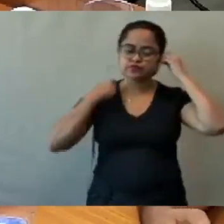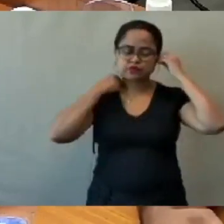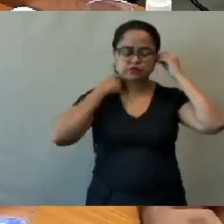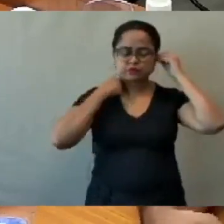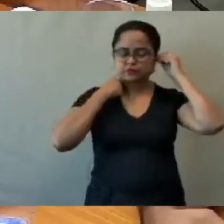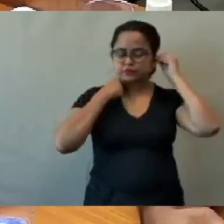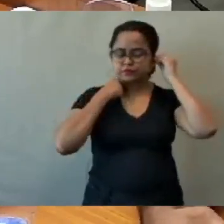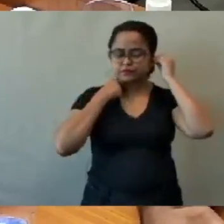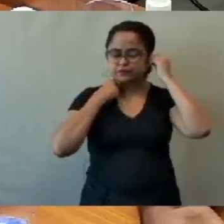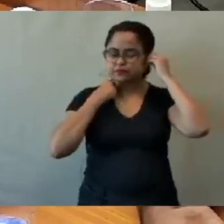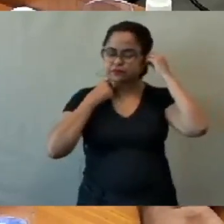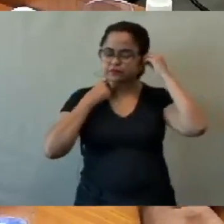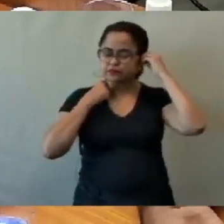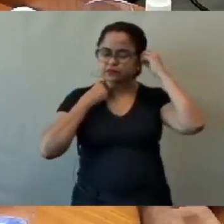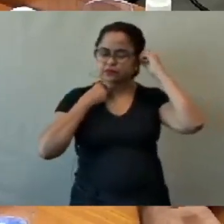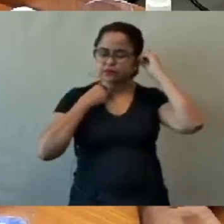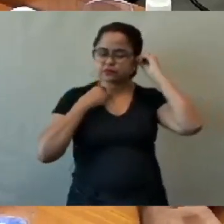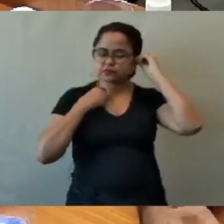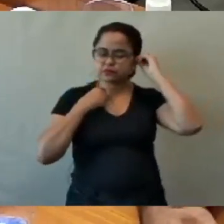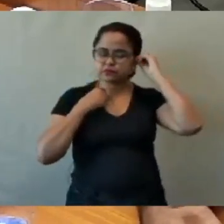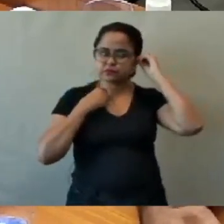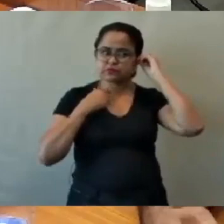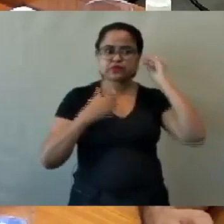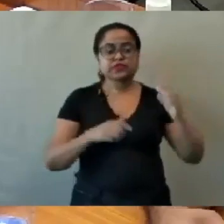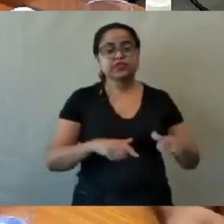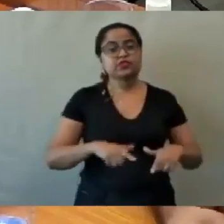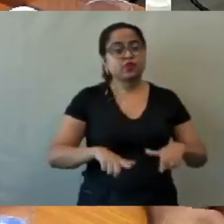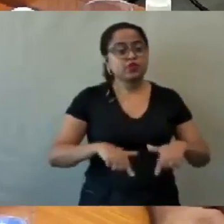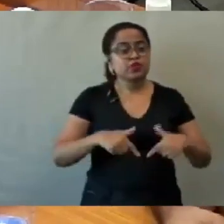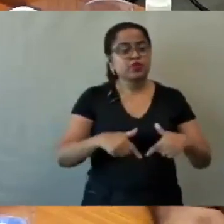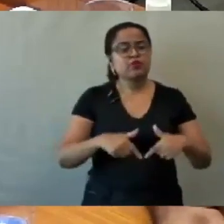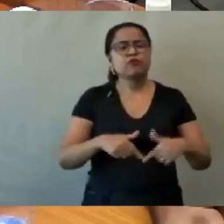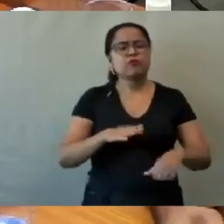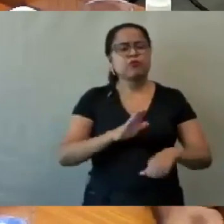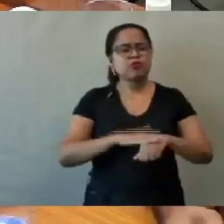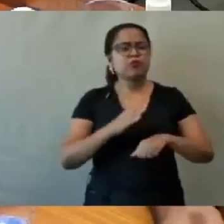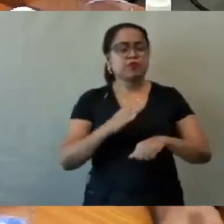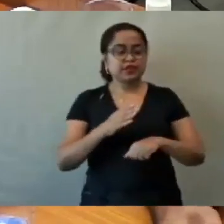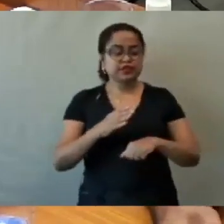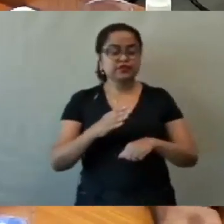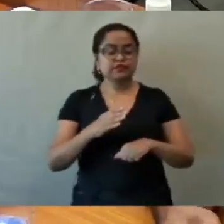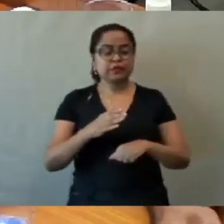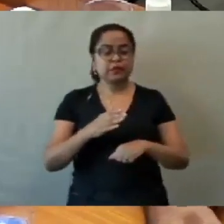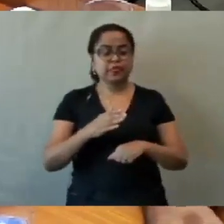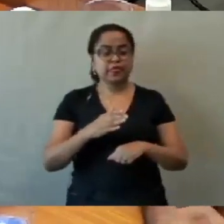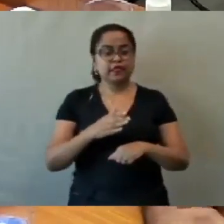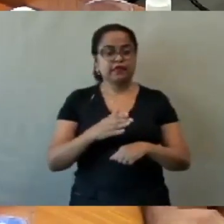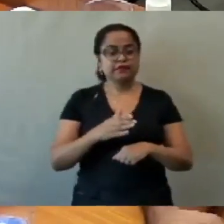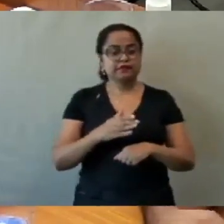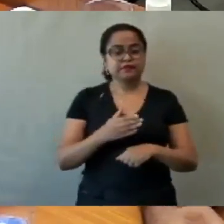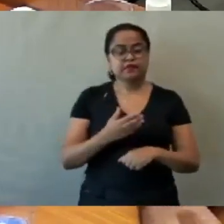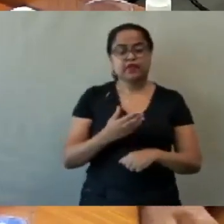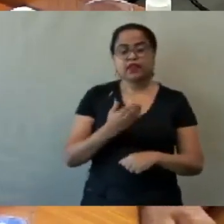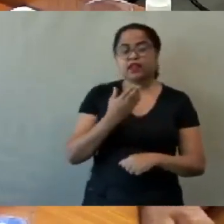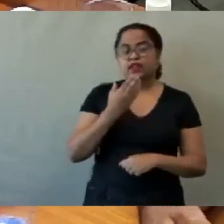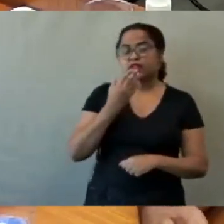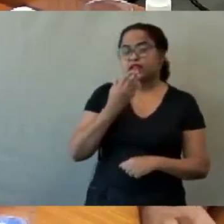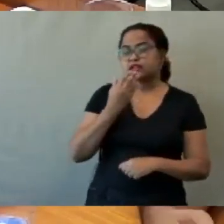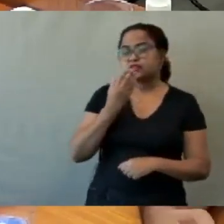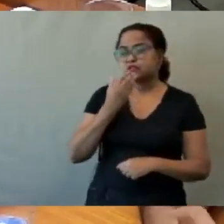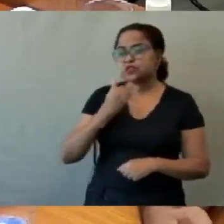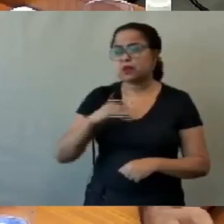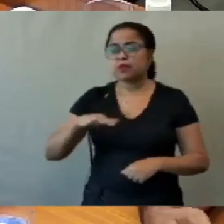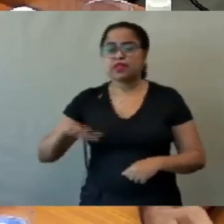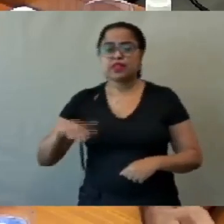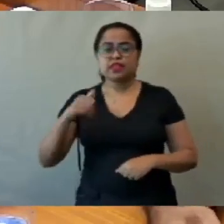as que executam mais, né? E na divisão, por isso que a gente fala das meninas e meninos e menines serem educados de uma maneira não